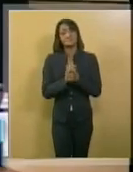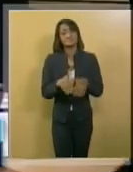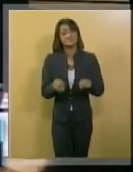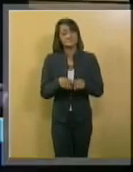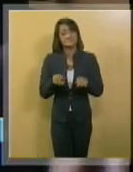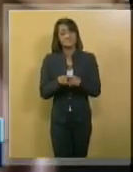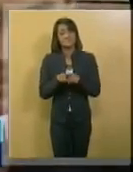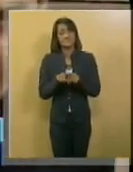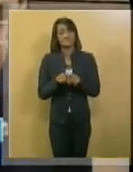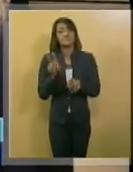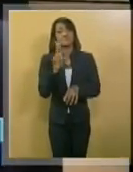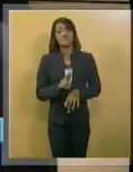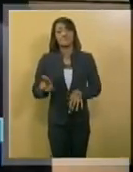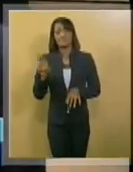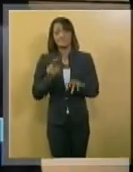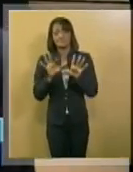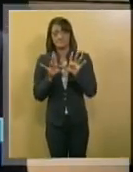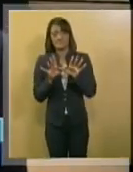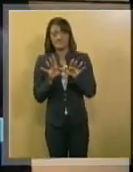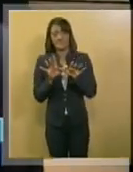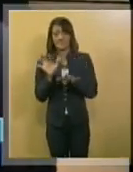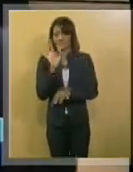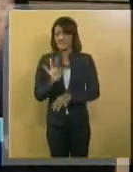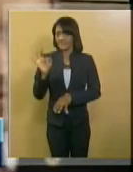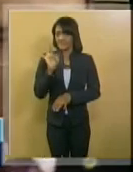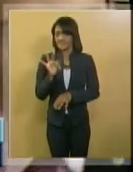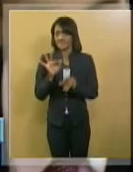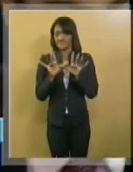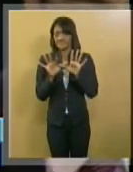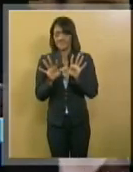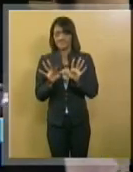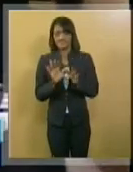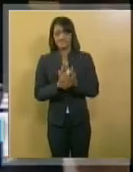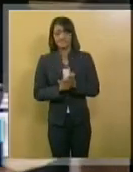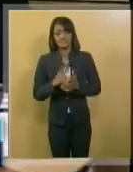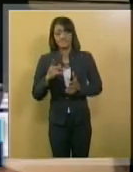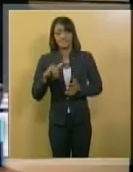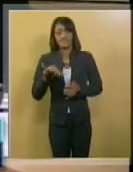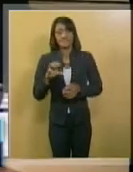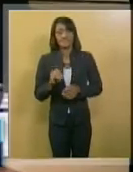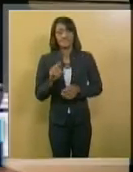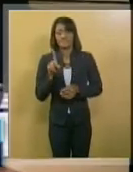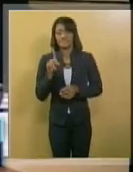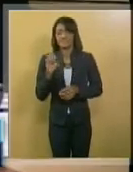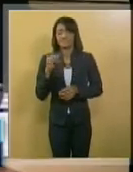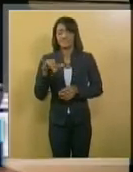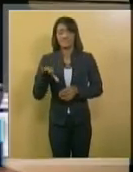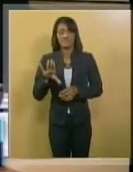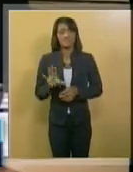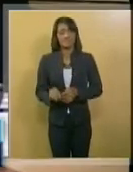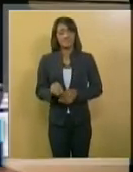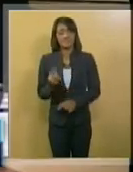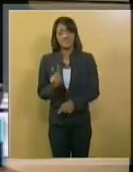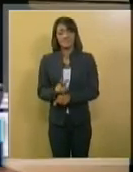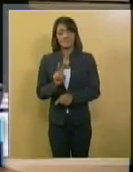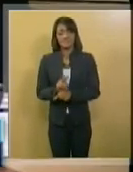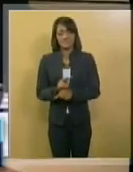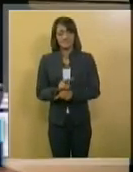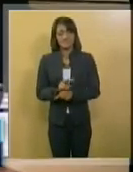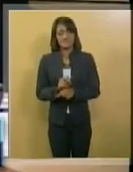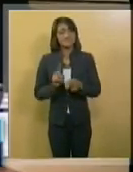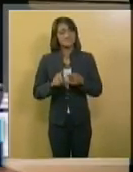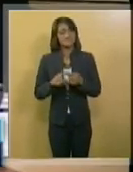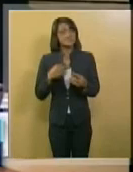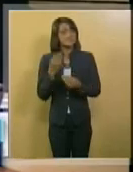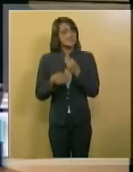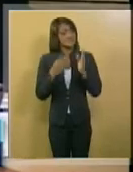Pio X, a Faculdade Pio X, no setor de que está cuidando e tentando